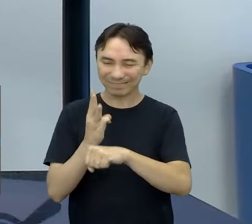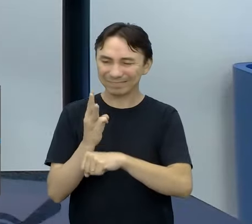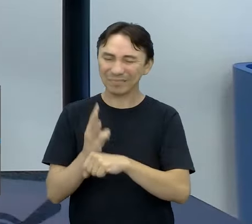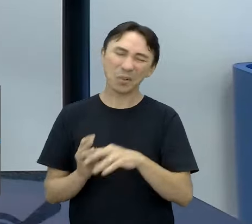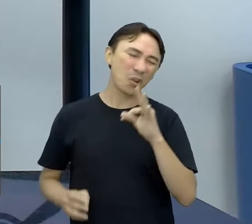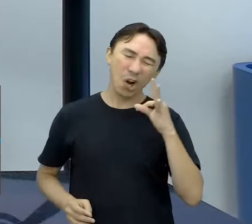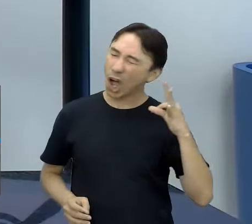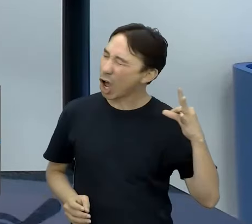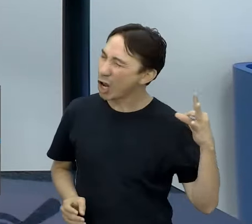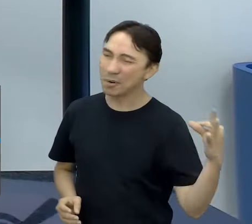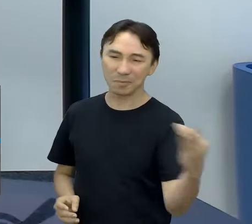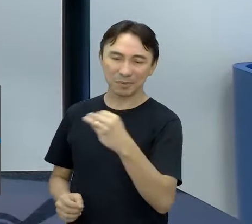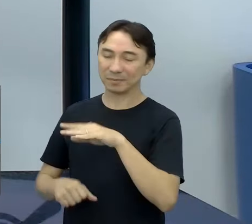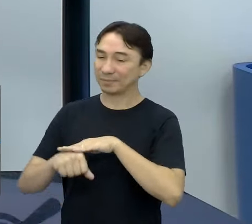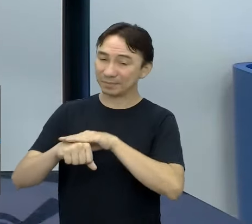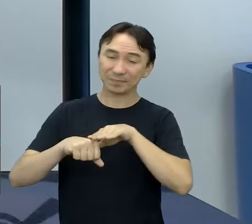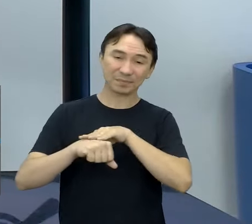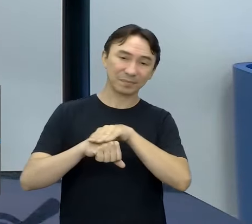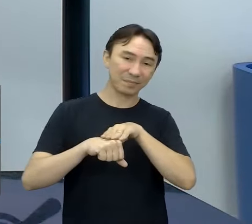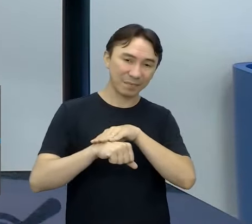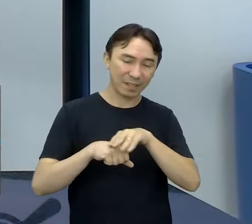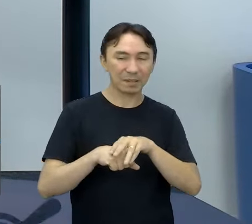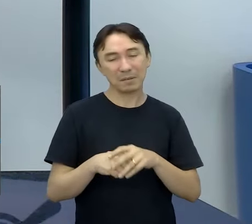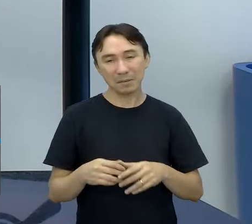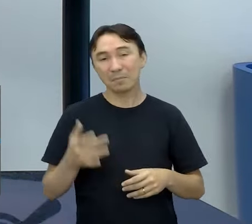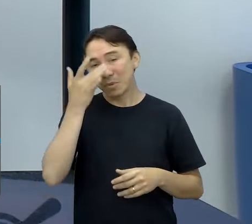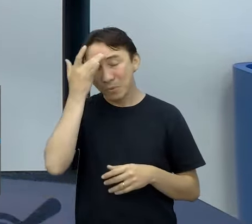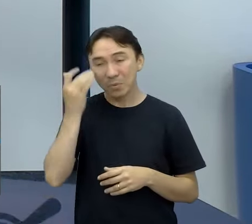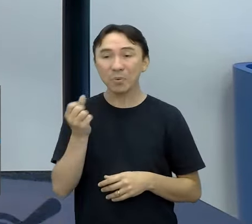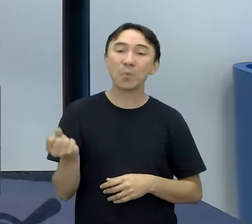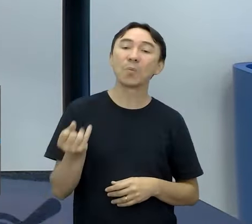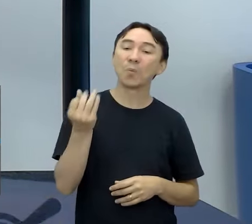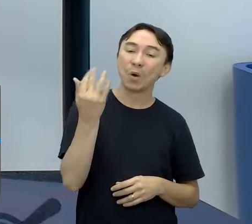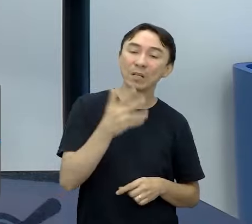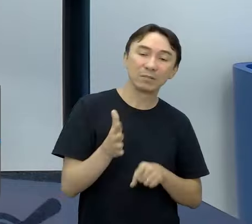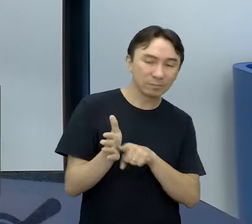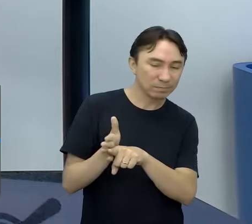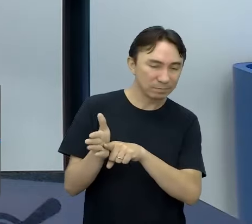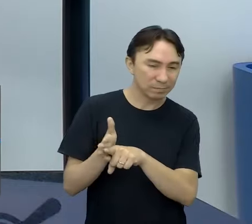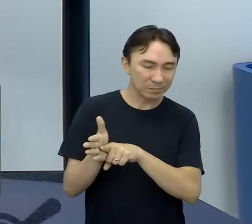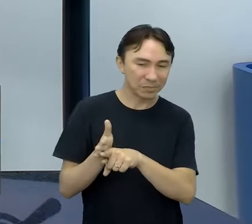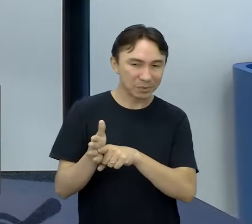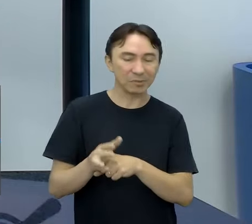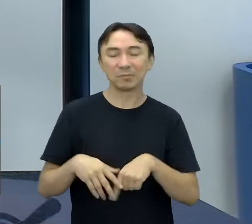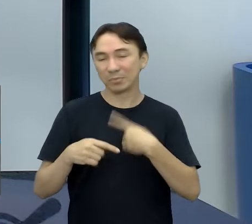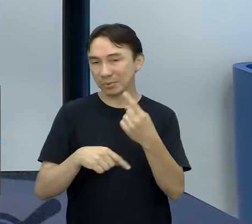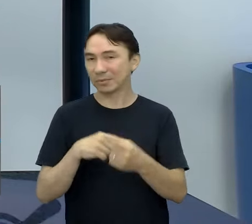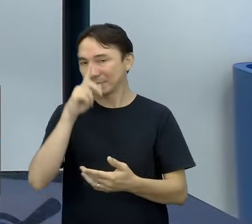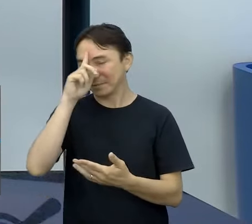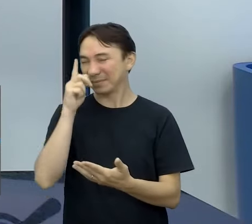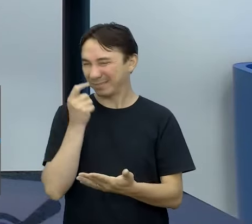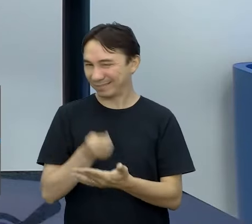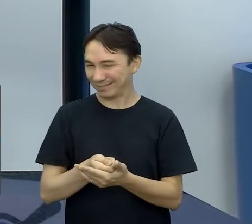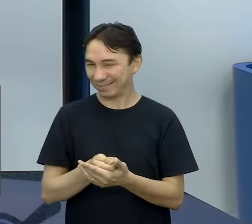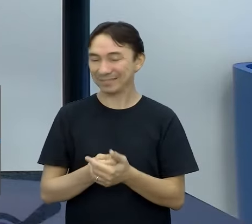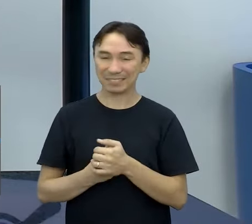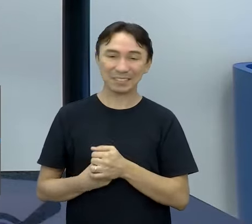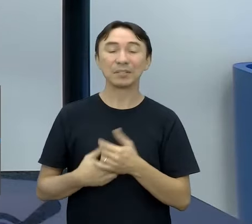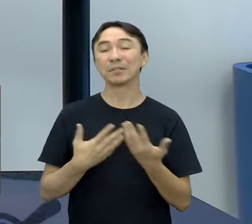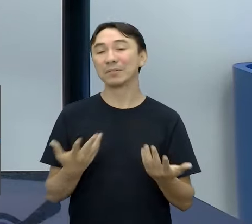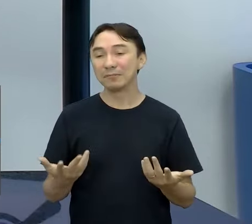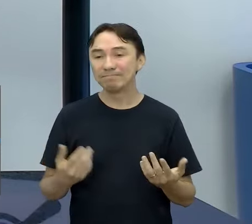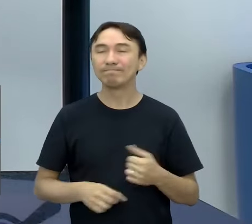eles. Eu vejo quantos tem, eu vou ter que decidir quantas pessoas eu vou pesquisar, daqui a pouco eu vou falar sobre o tamanho da amostra. E aí, eu